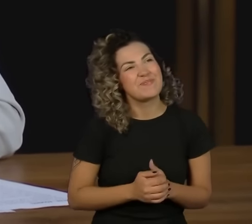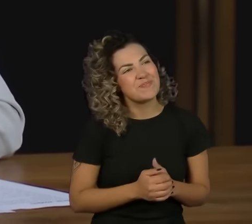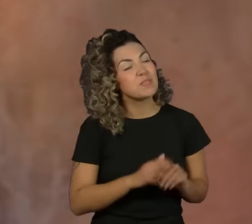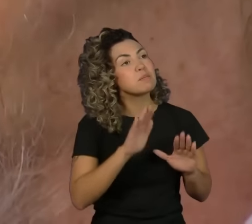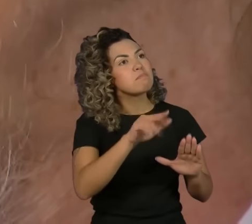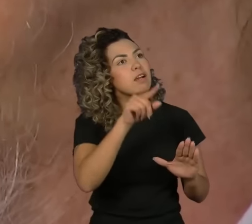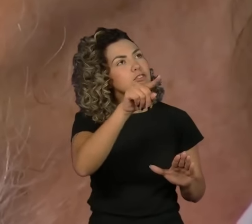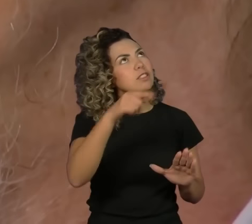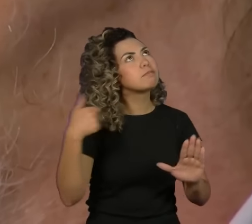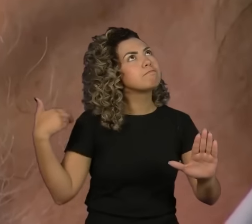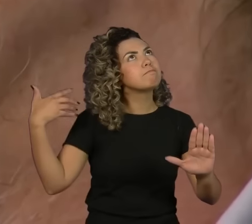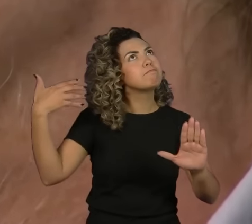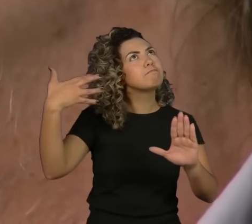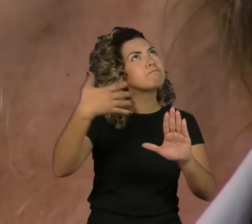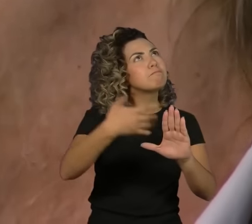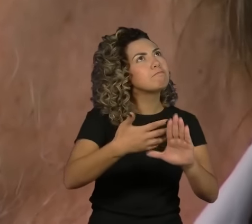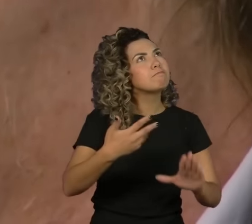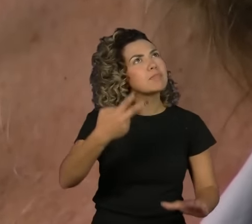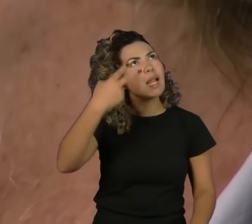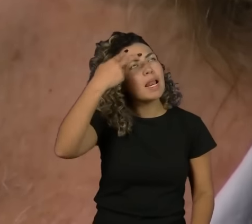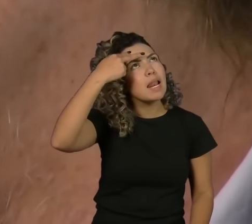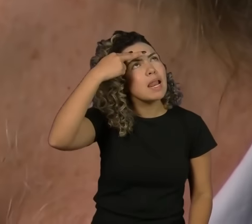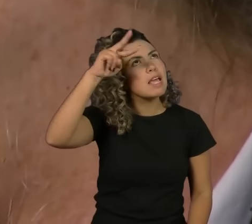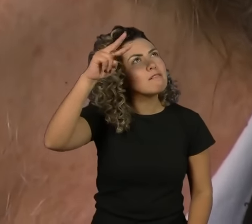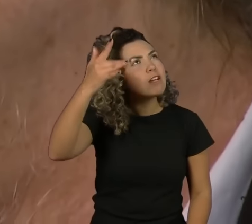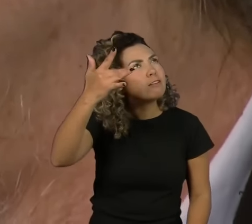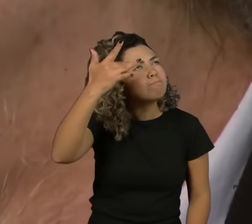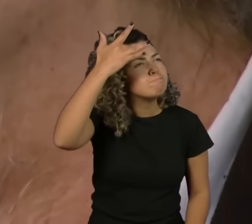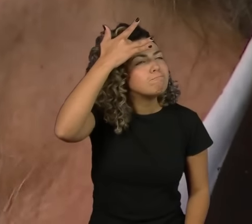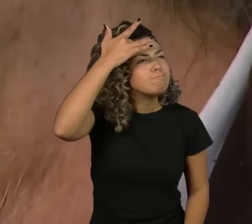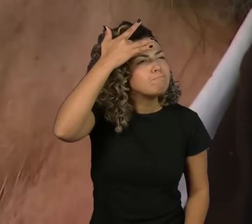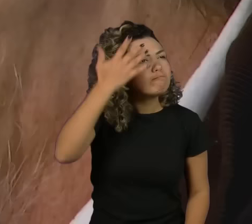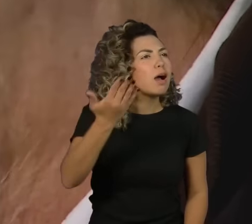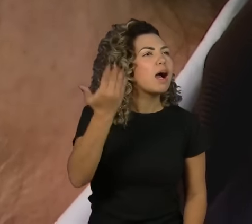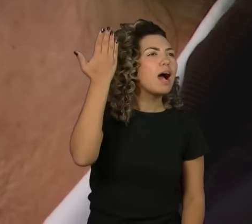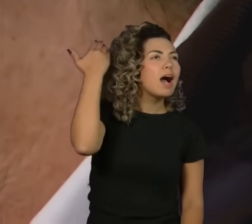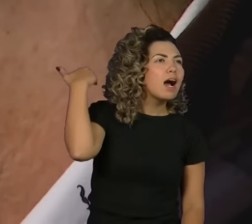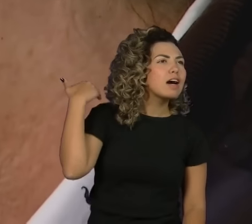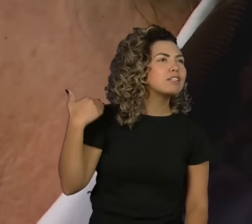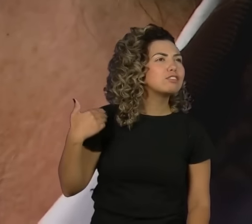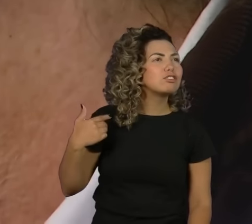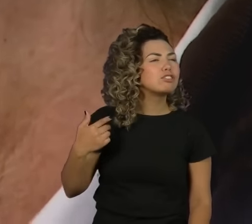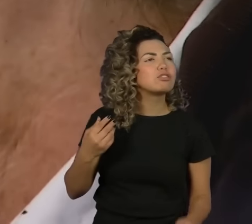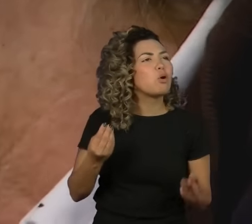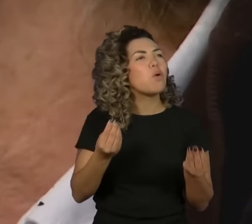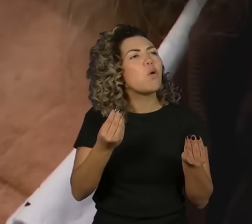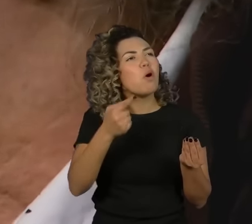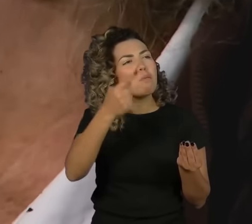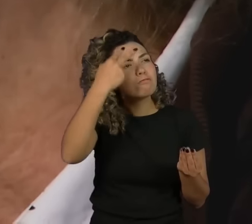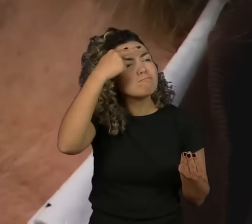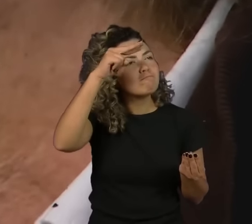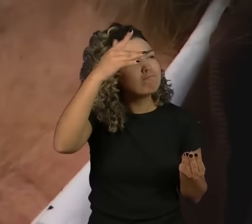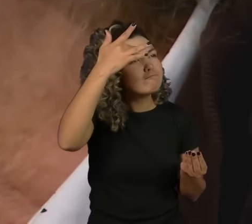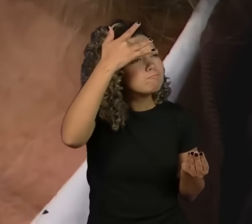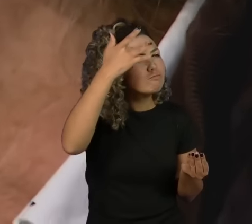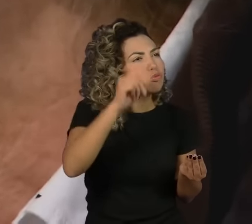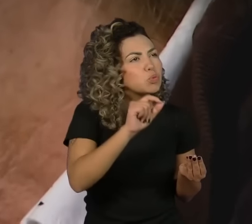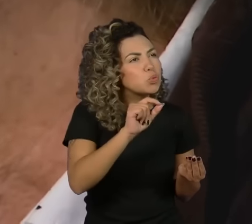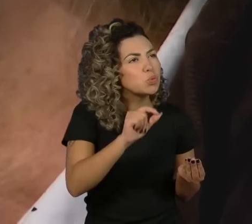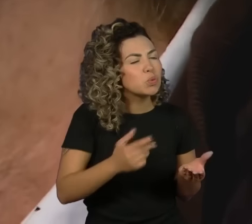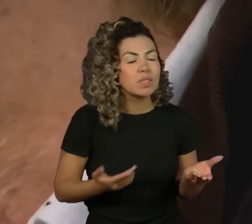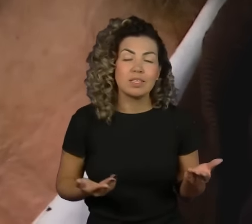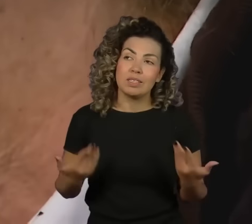Comprido? Nossa. Pequeno Skylab. Nossa Senhora. Pequeno Rogério Teixeira. Nossa Senhora. Eram duas coisas, Marcelo,